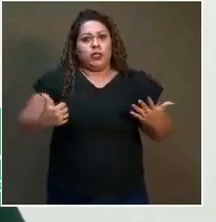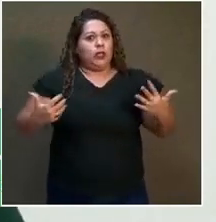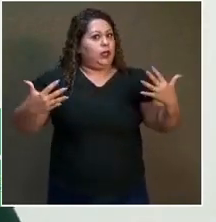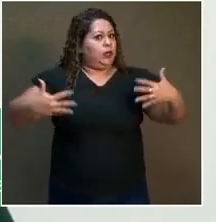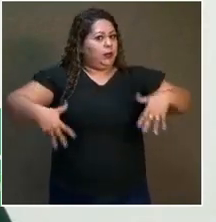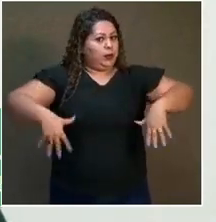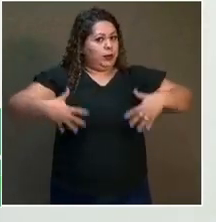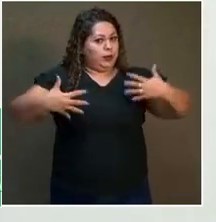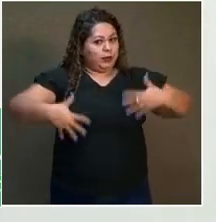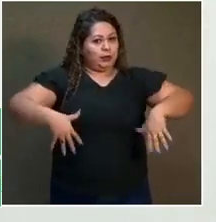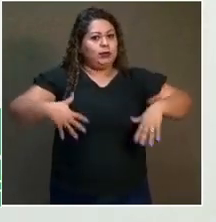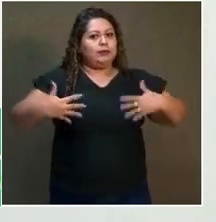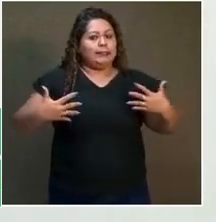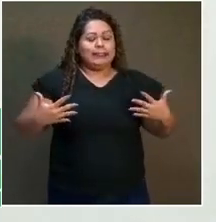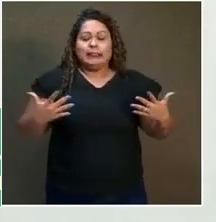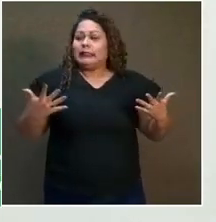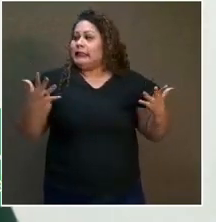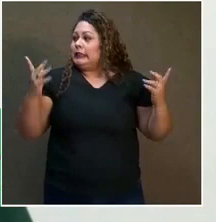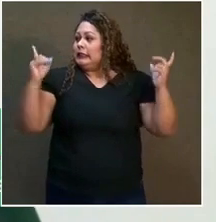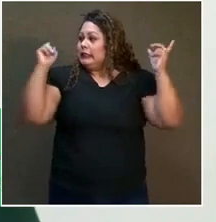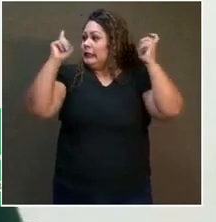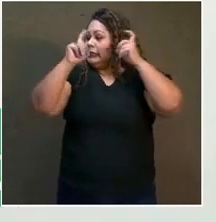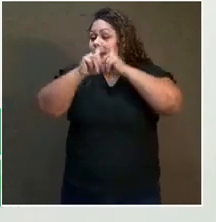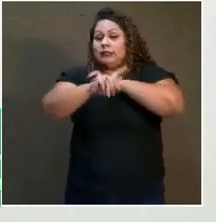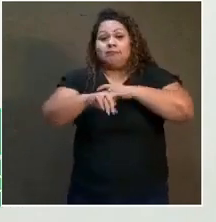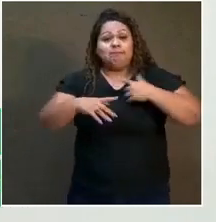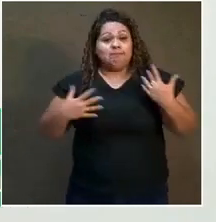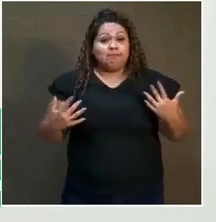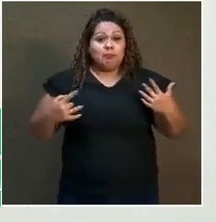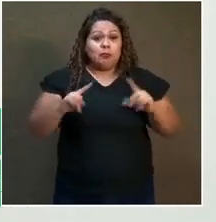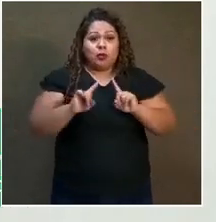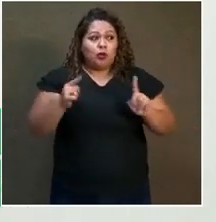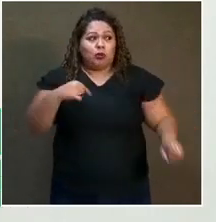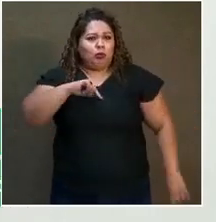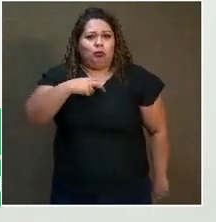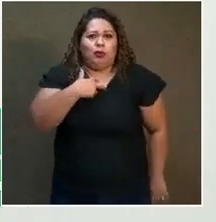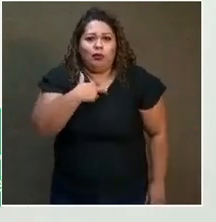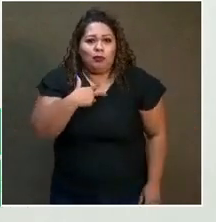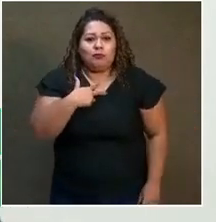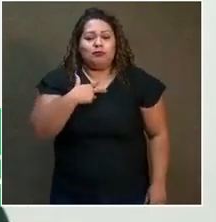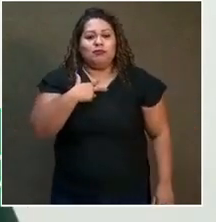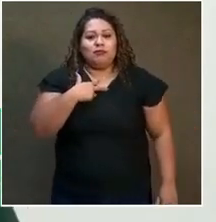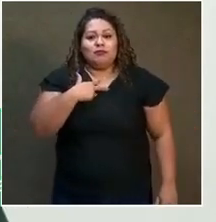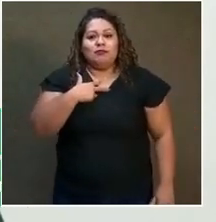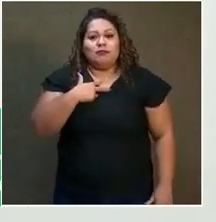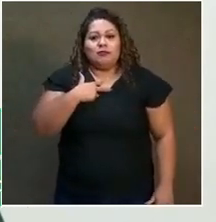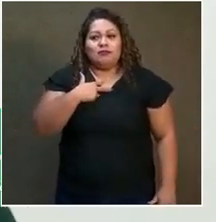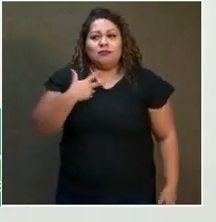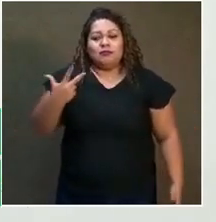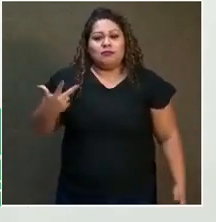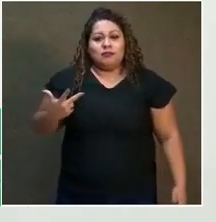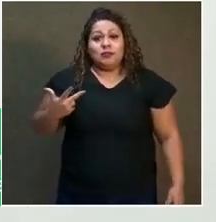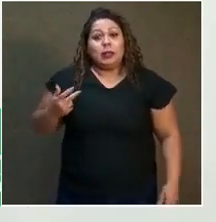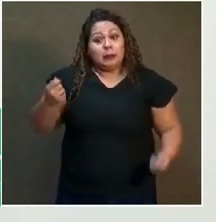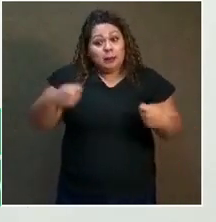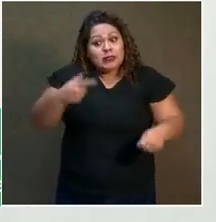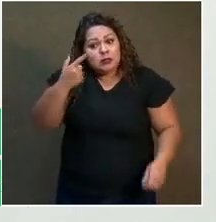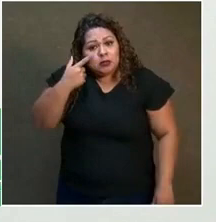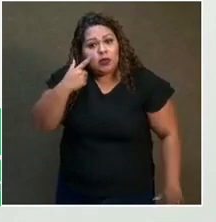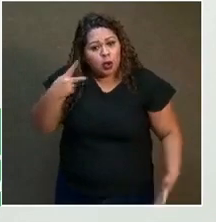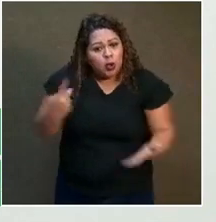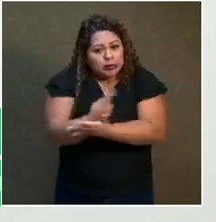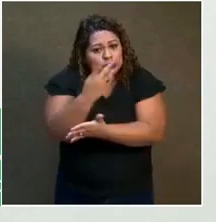grave, uma situação complicadíssima, mas nós não podemos nos furtar do que aconteceu.